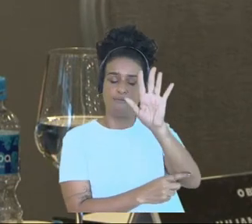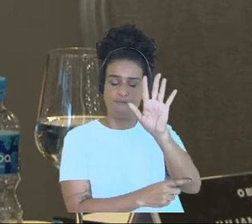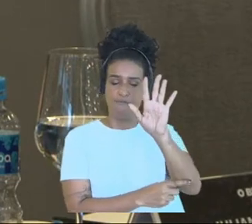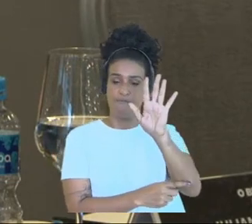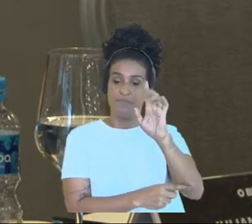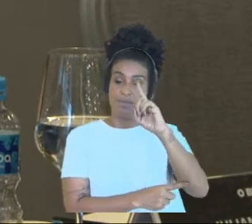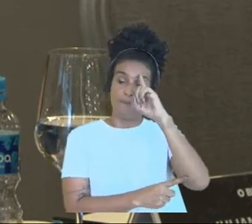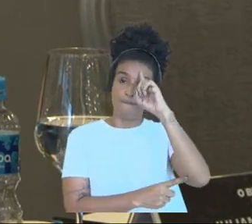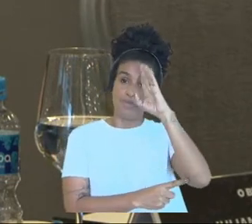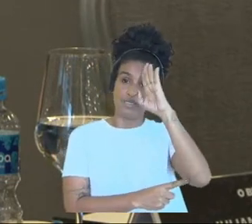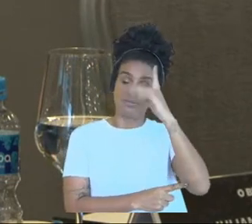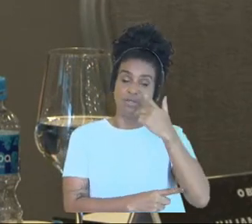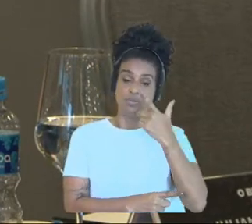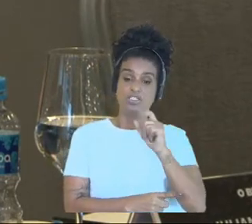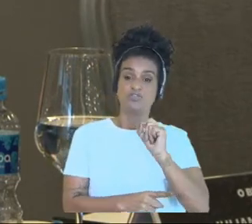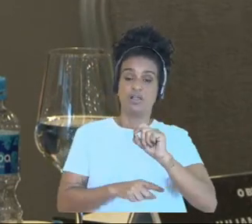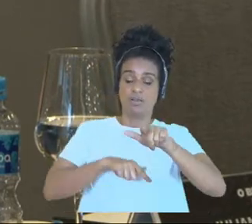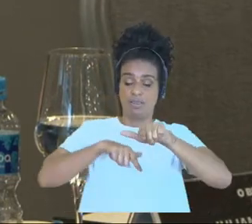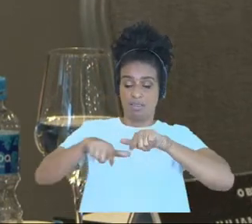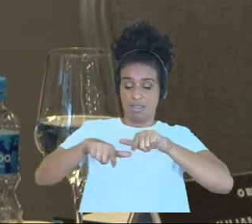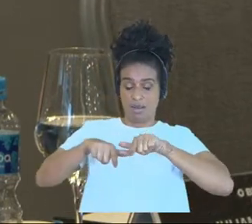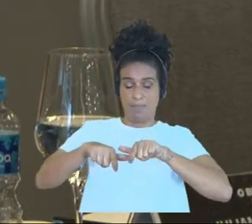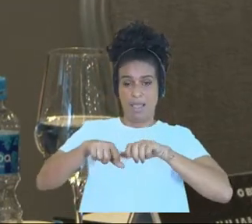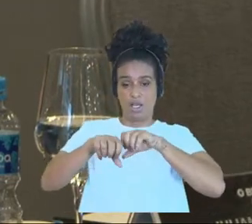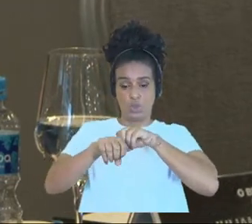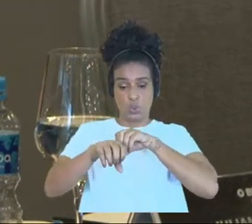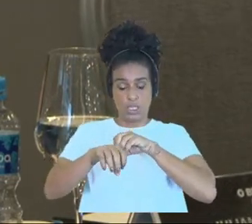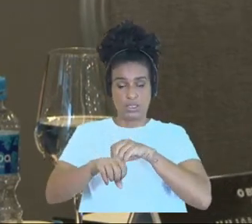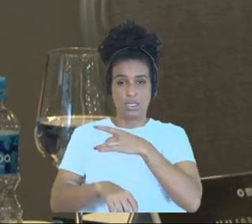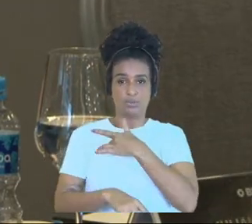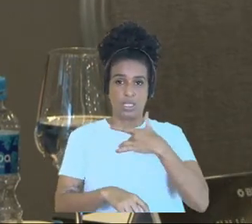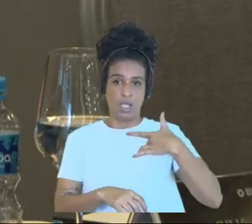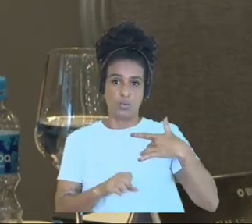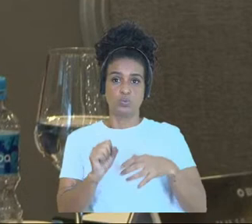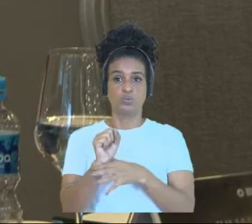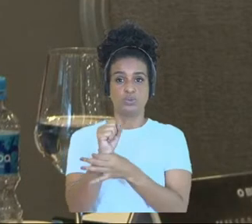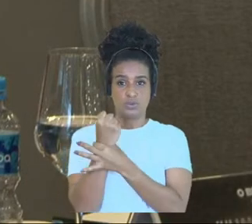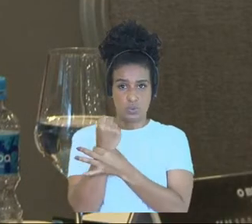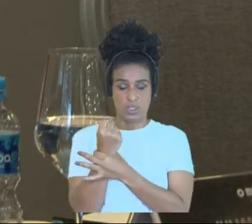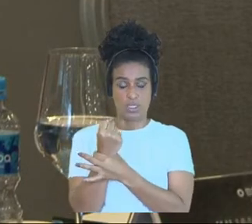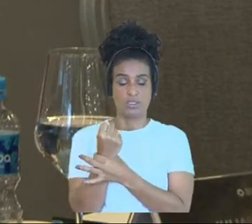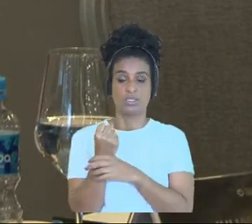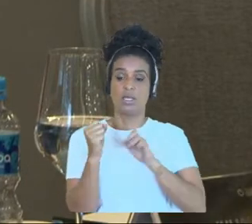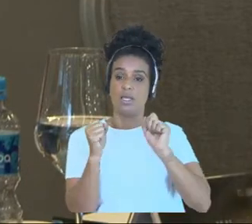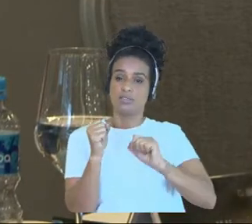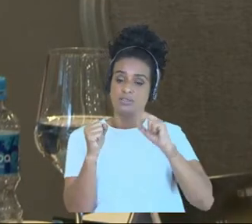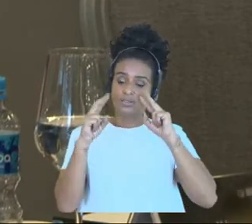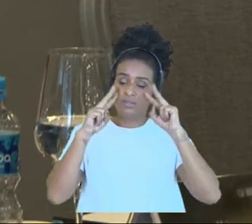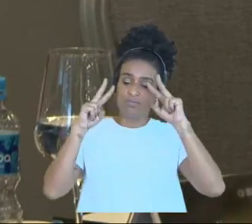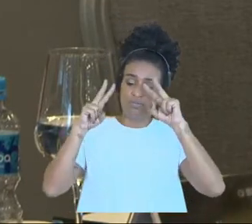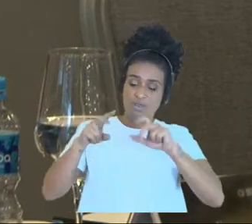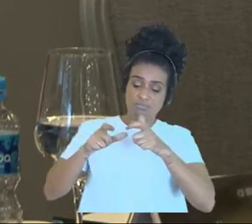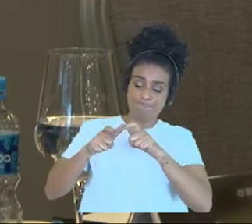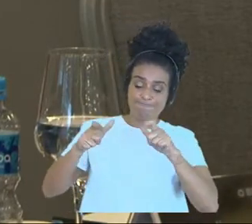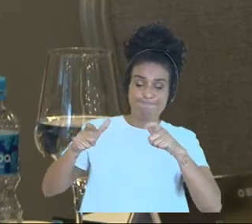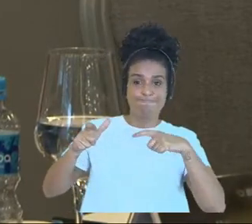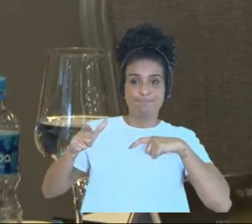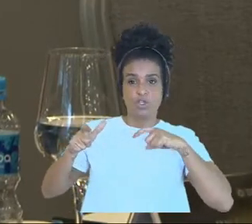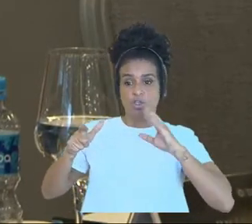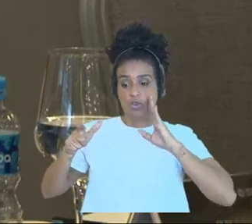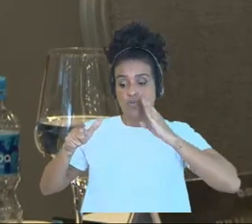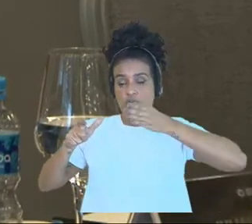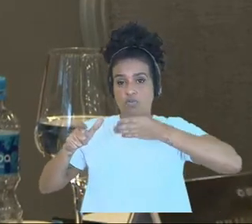fala na prestação de serviços públicos, educação, saúde, segurança, principalmente, a gente vê que elas estão em grande parte